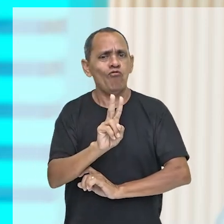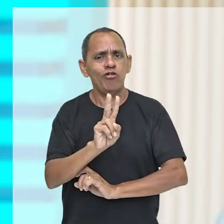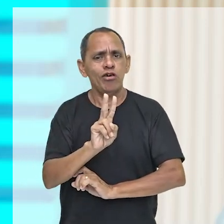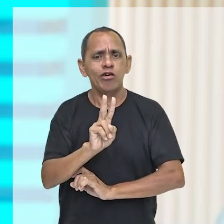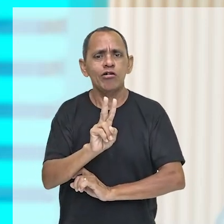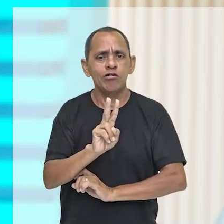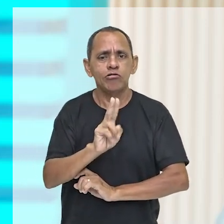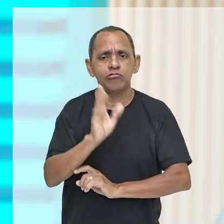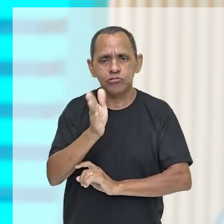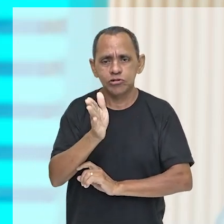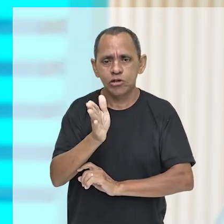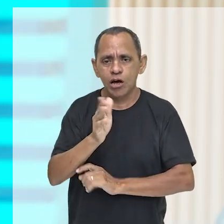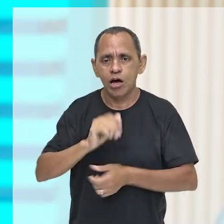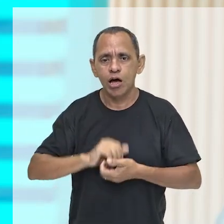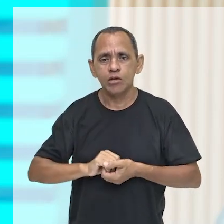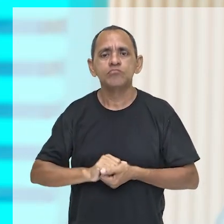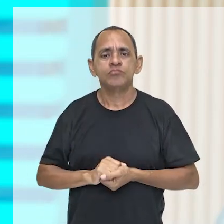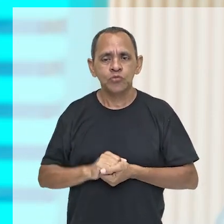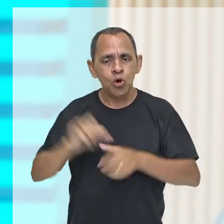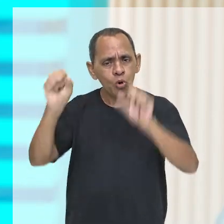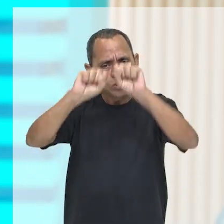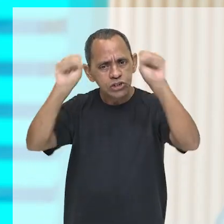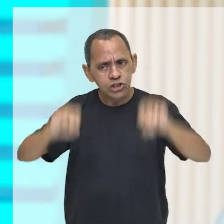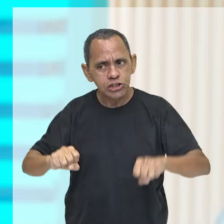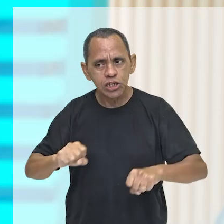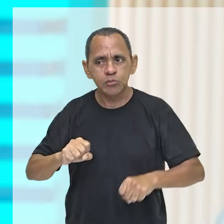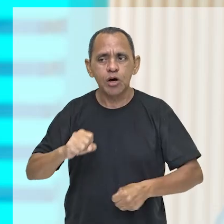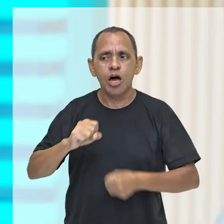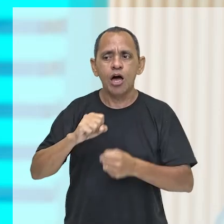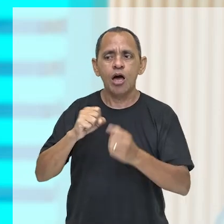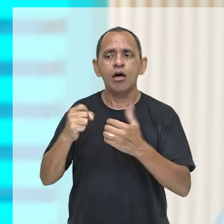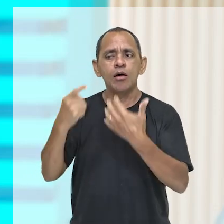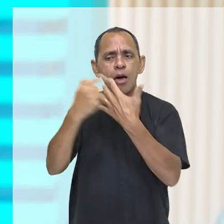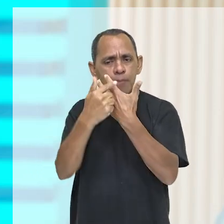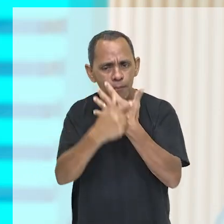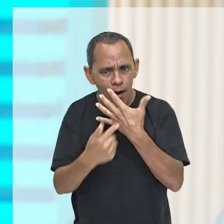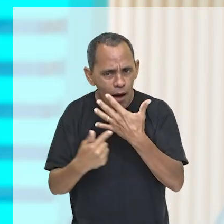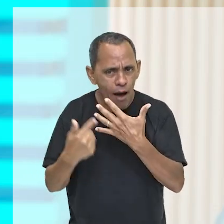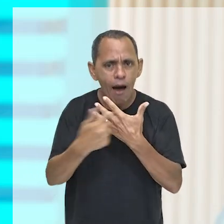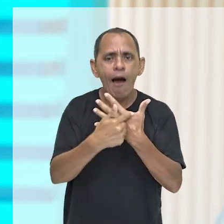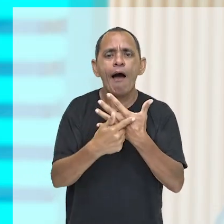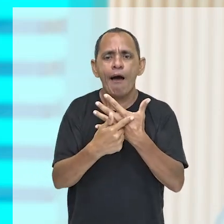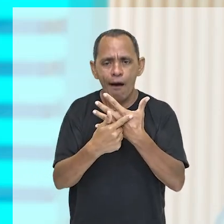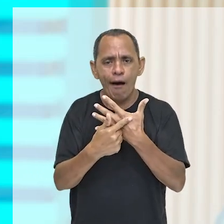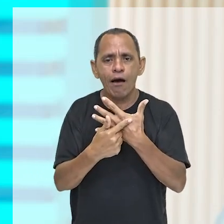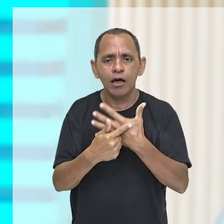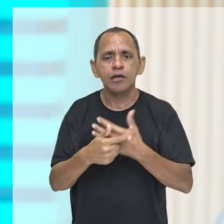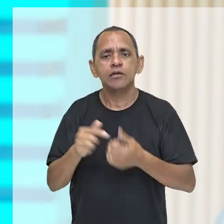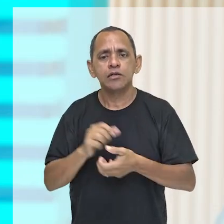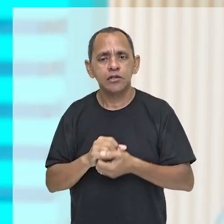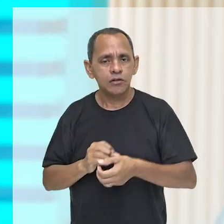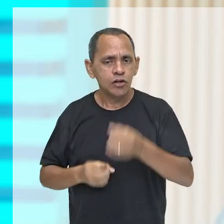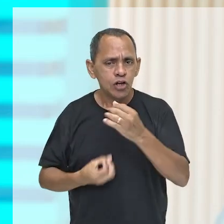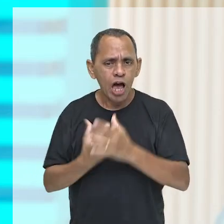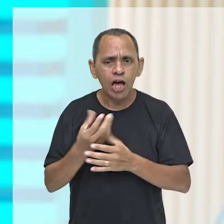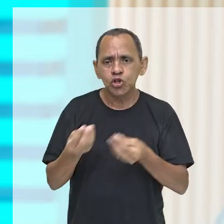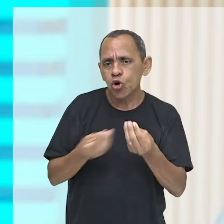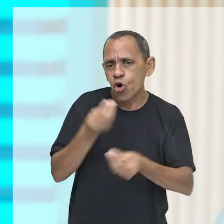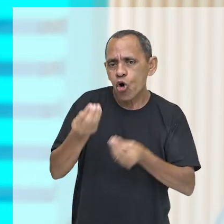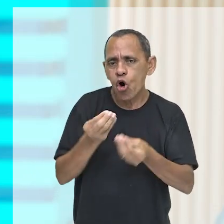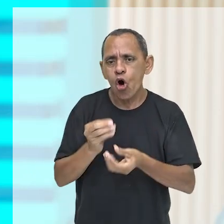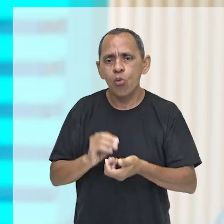o sistema endócrino, certo? Que é o sistema formado por glândulas do nosso corpo, responsável